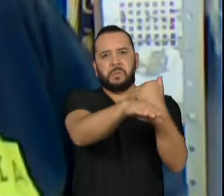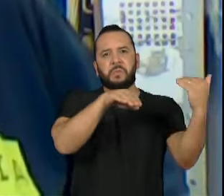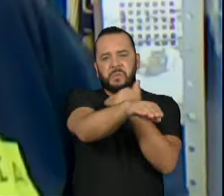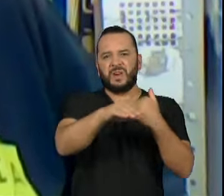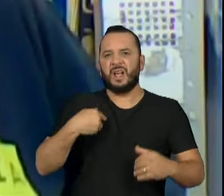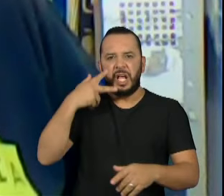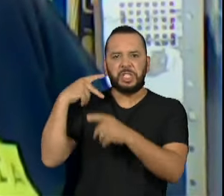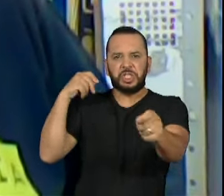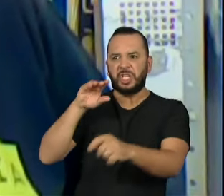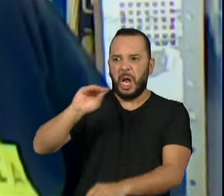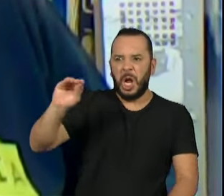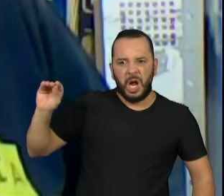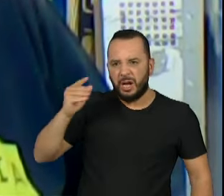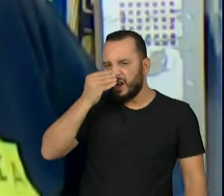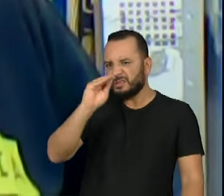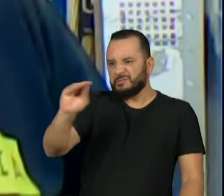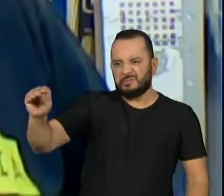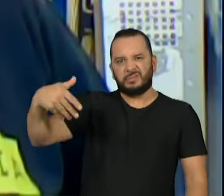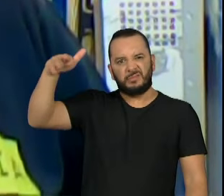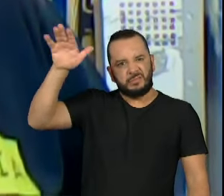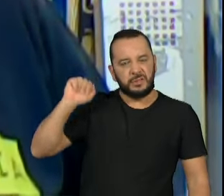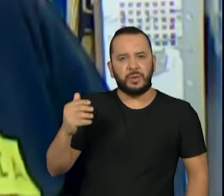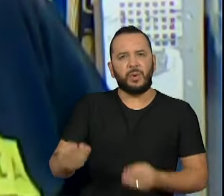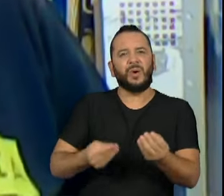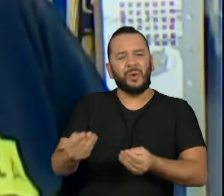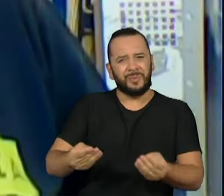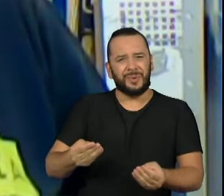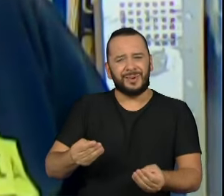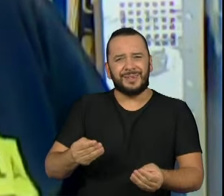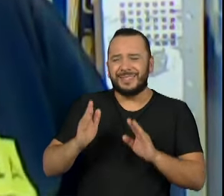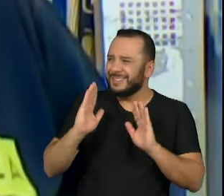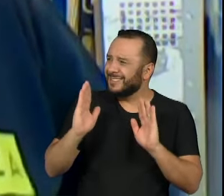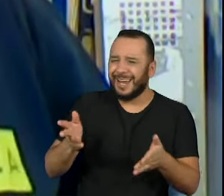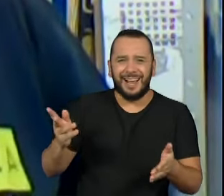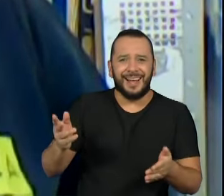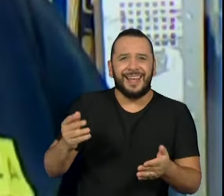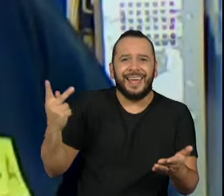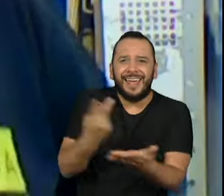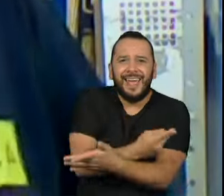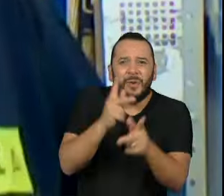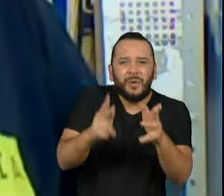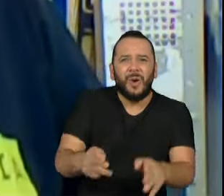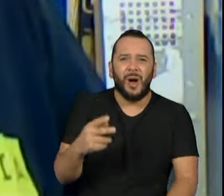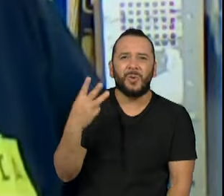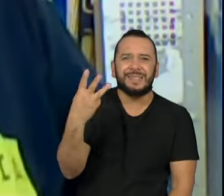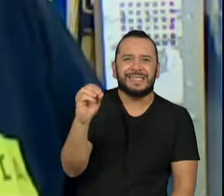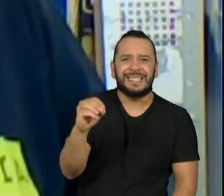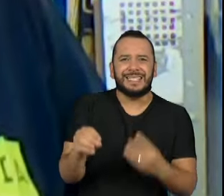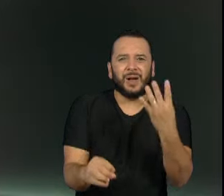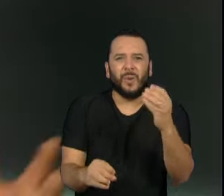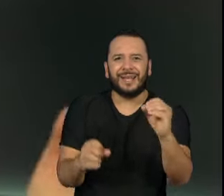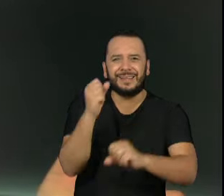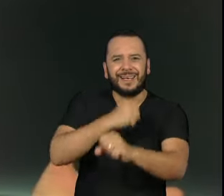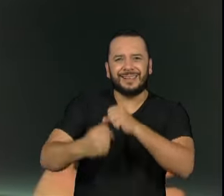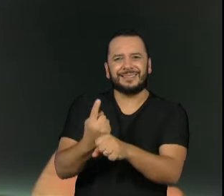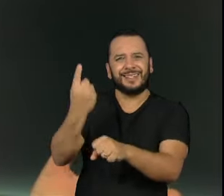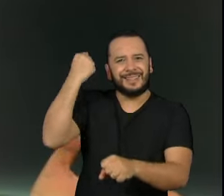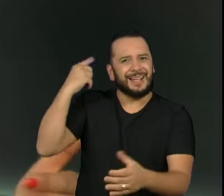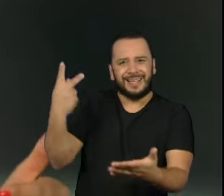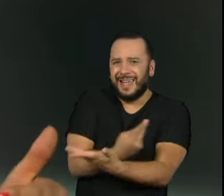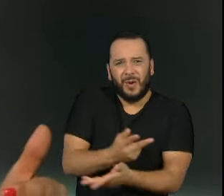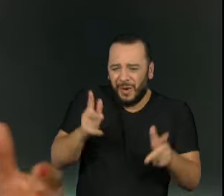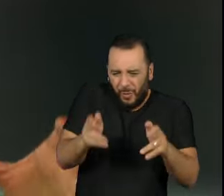de 30, 40 anos, sabe? O Estado brasileiro não pode ter essa atitude. Existe,